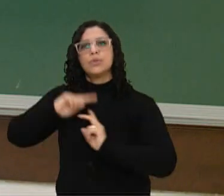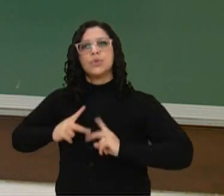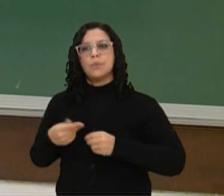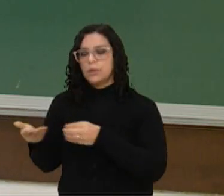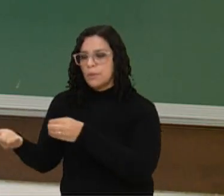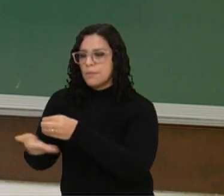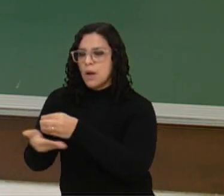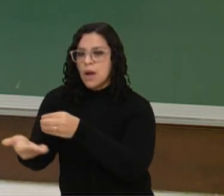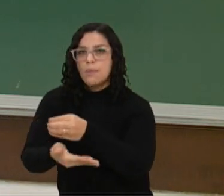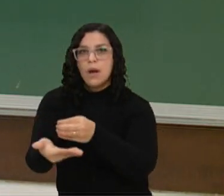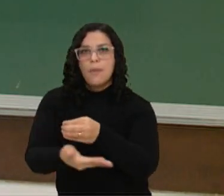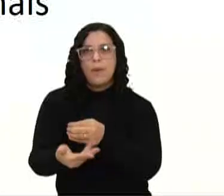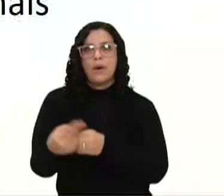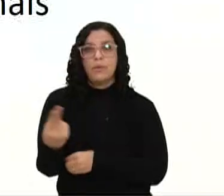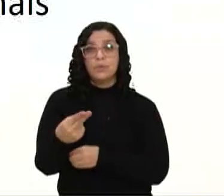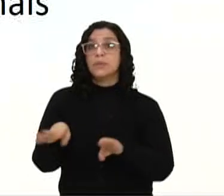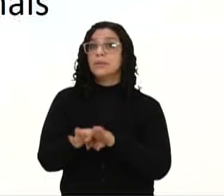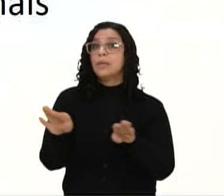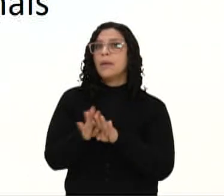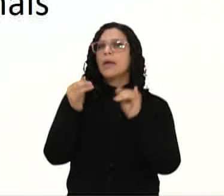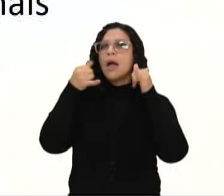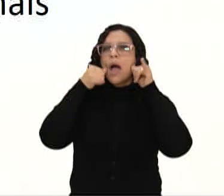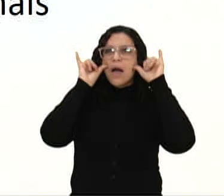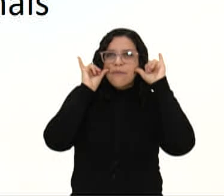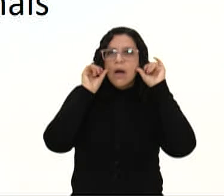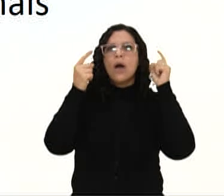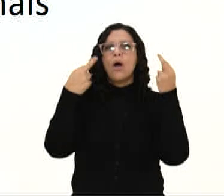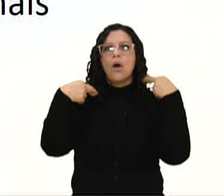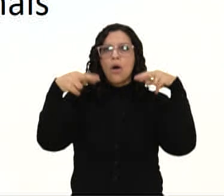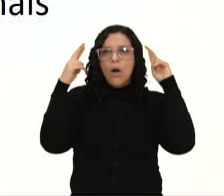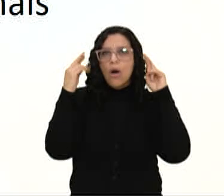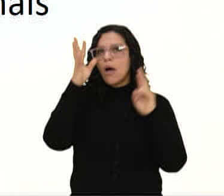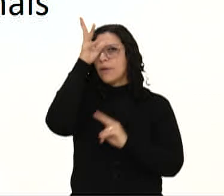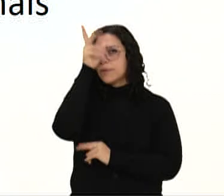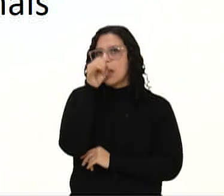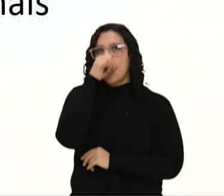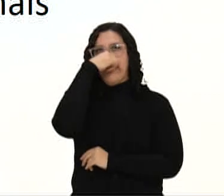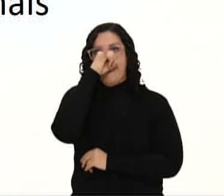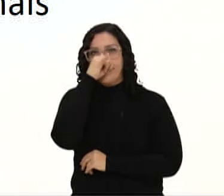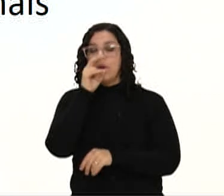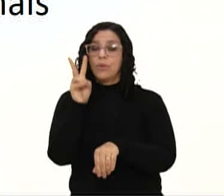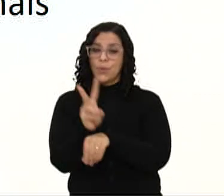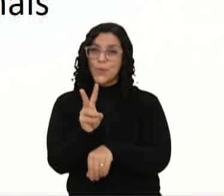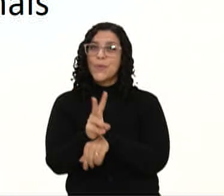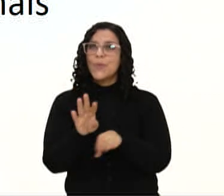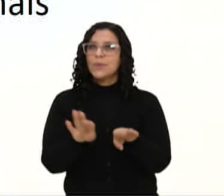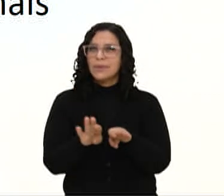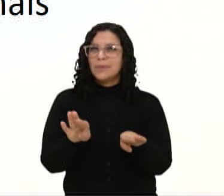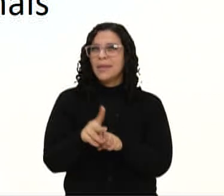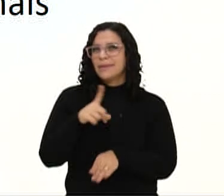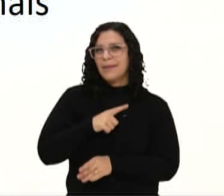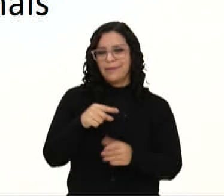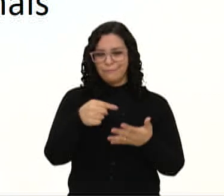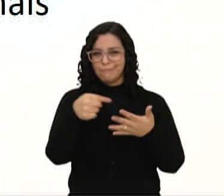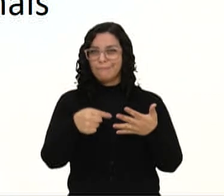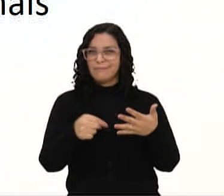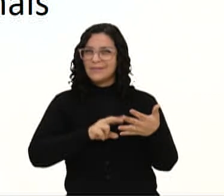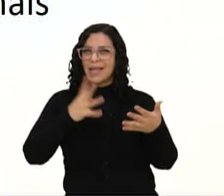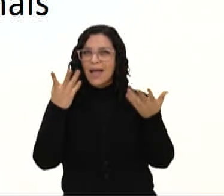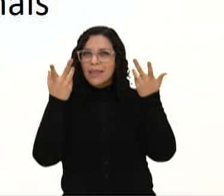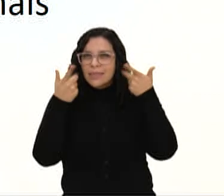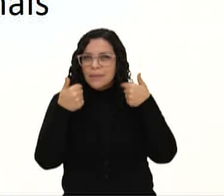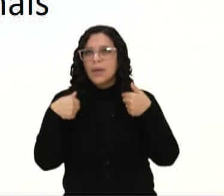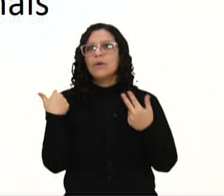A pecuária, criação de rebanhos, sejam eles bovinos, suínos, caprinos, entre outros